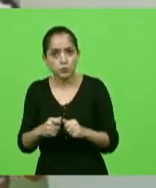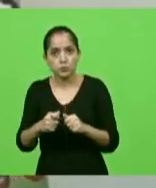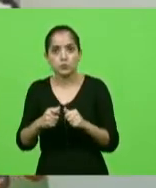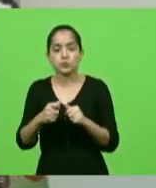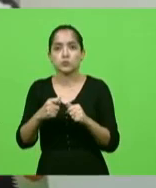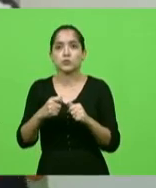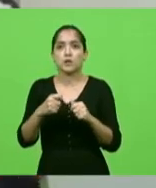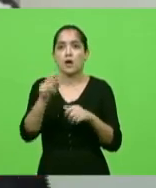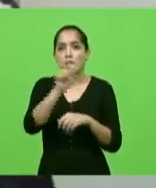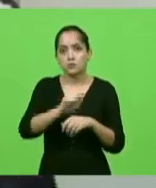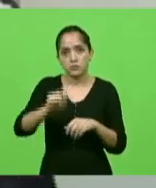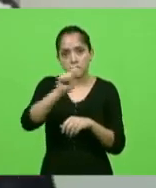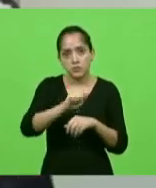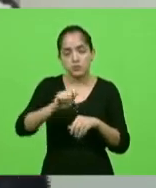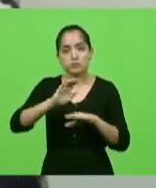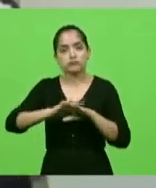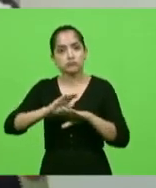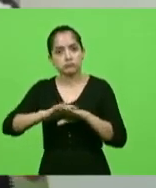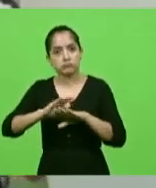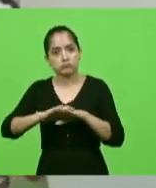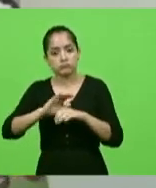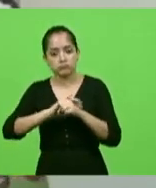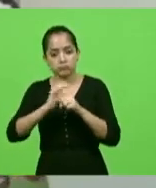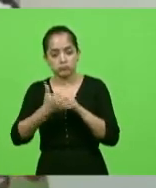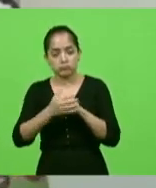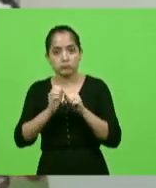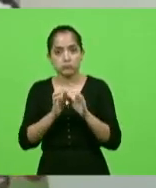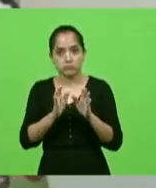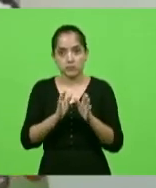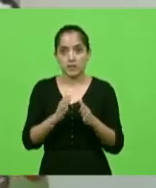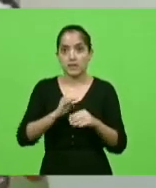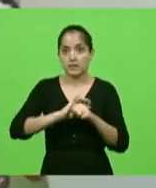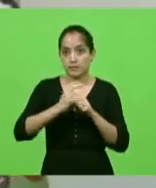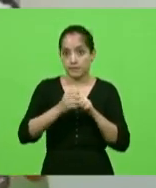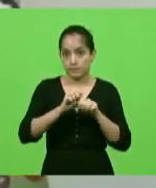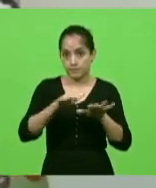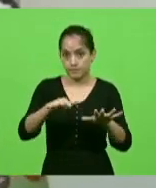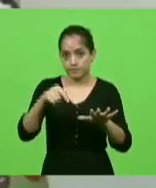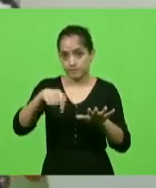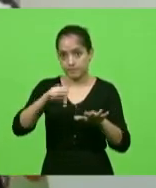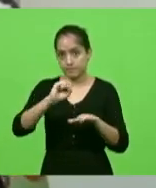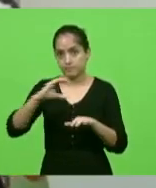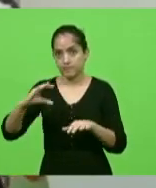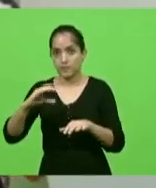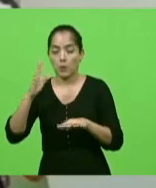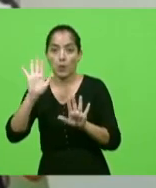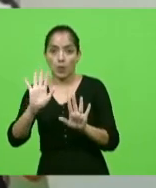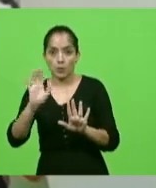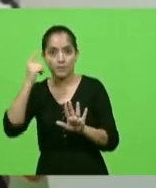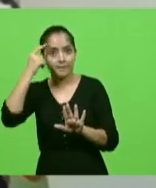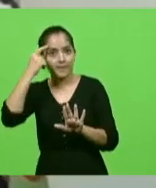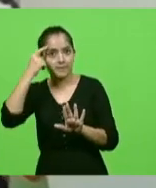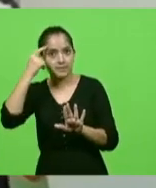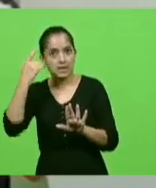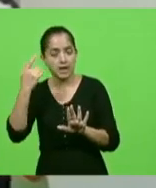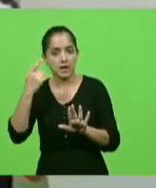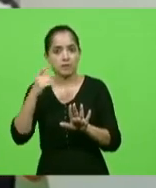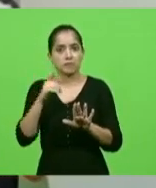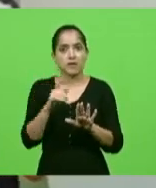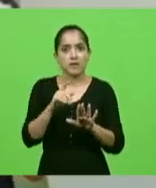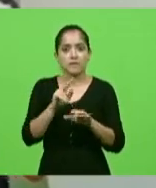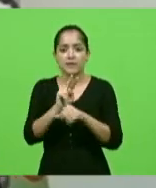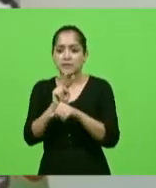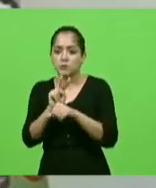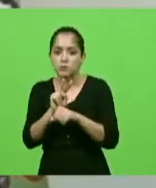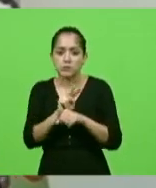associações e ações da pandemia aqui em Santa Catarina agora pensar que o governador vai estar cuidando